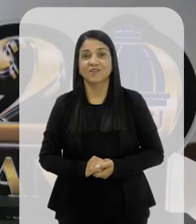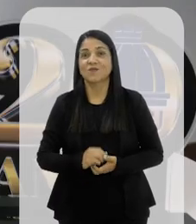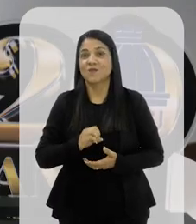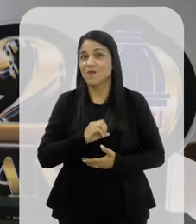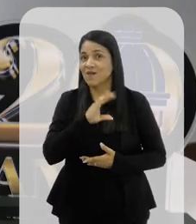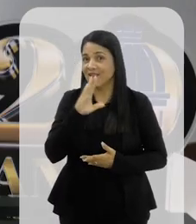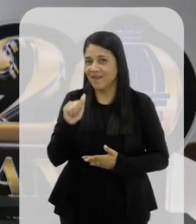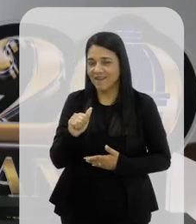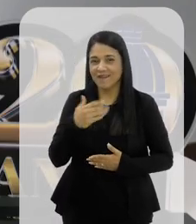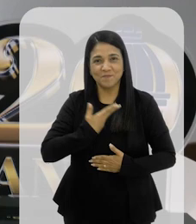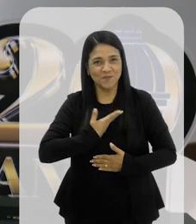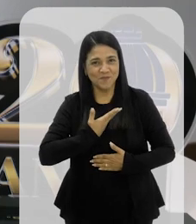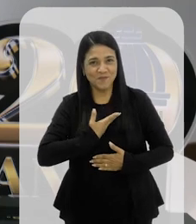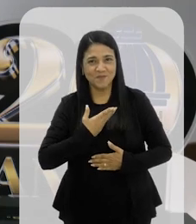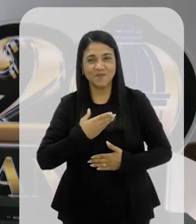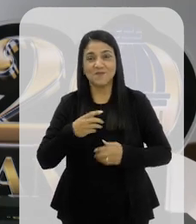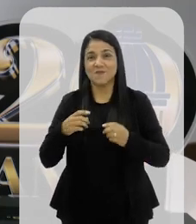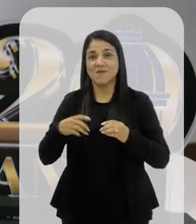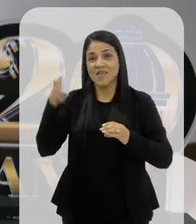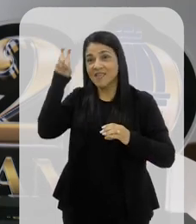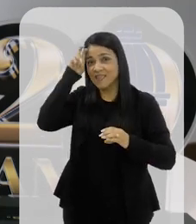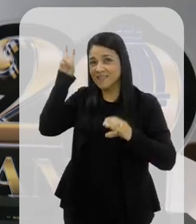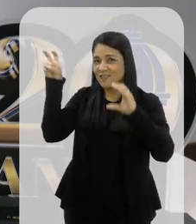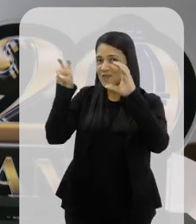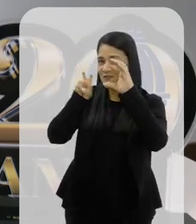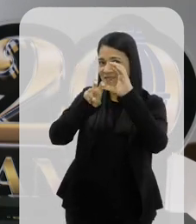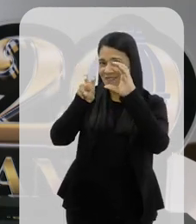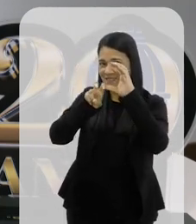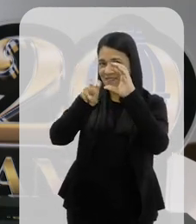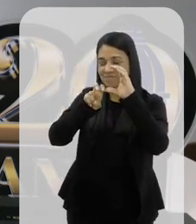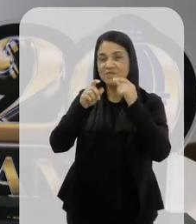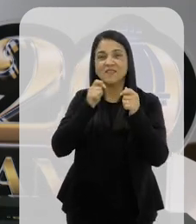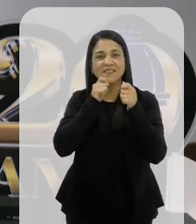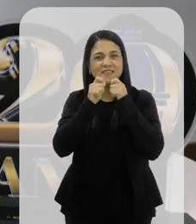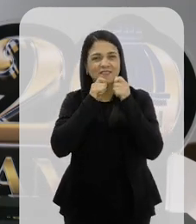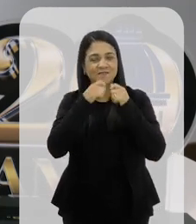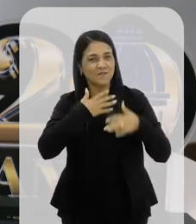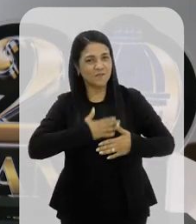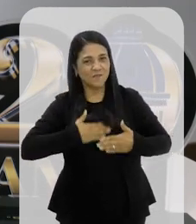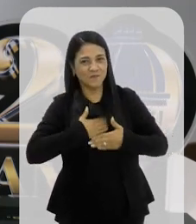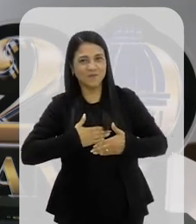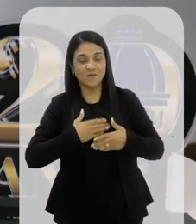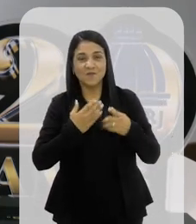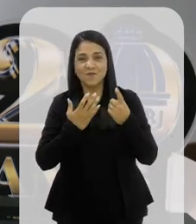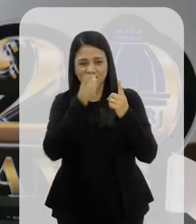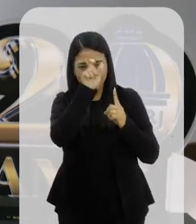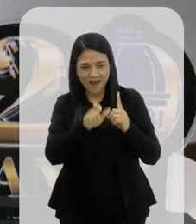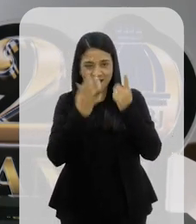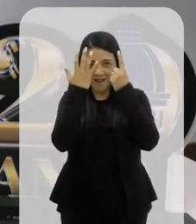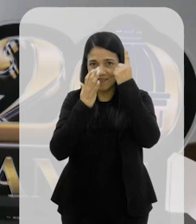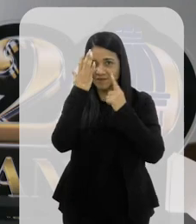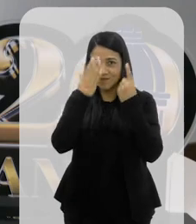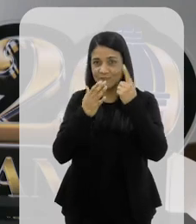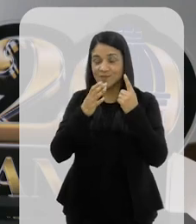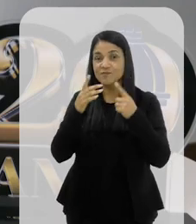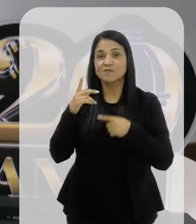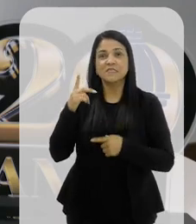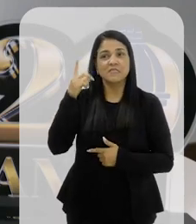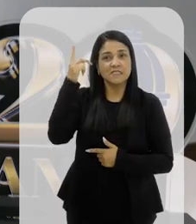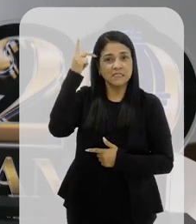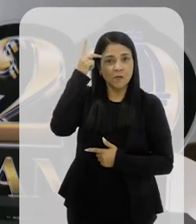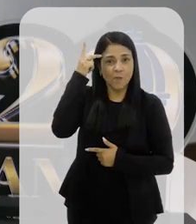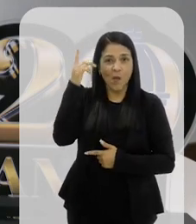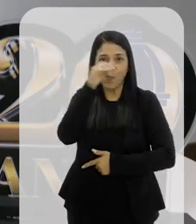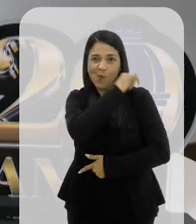Olá amigos hoje no nosso Quintas com Quintais eu tenho o prazer de entrevistar o grande carnavalesco do eixo Rio São Paulo